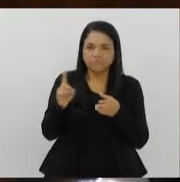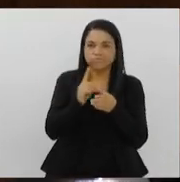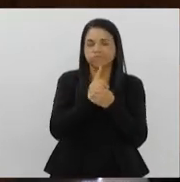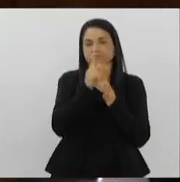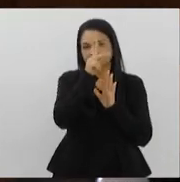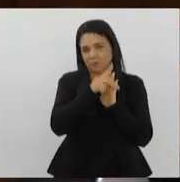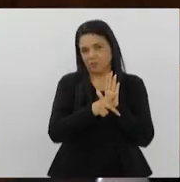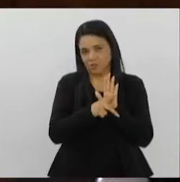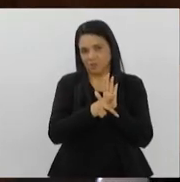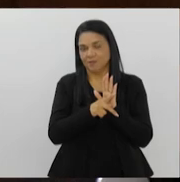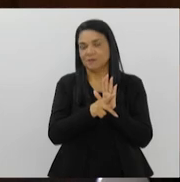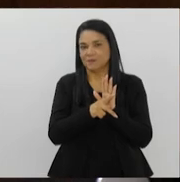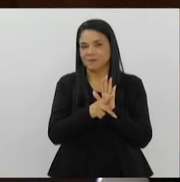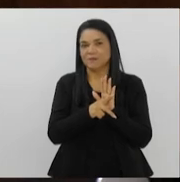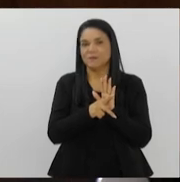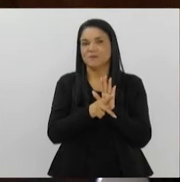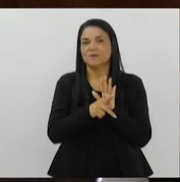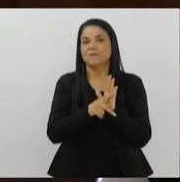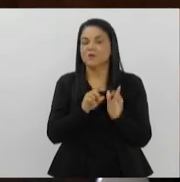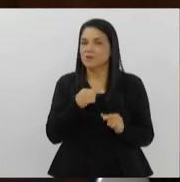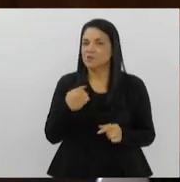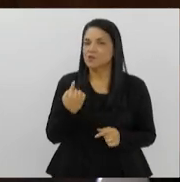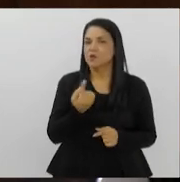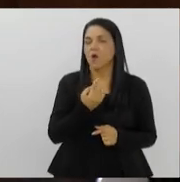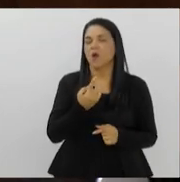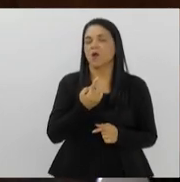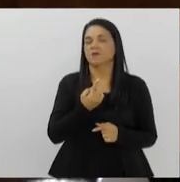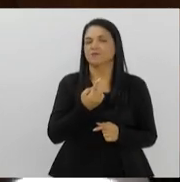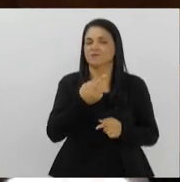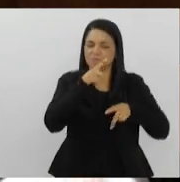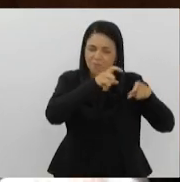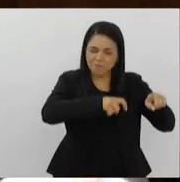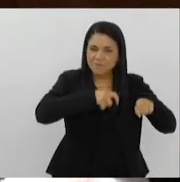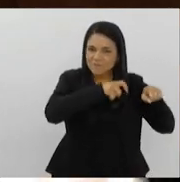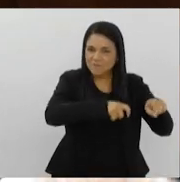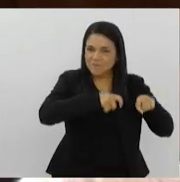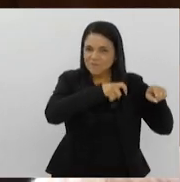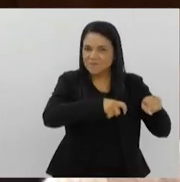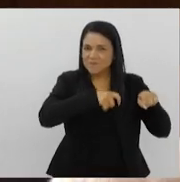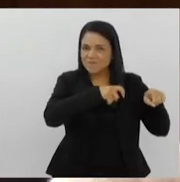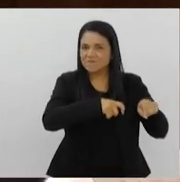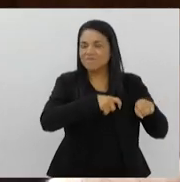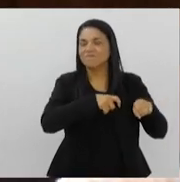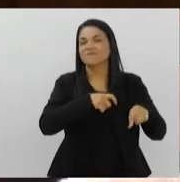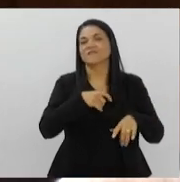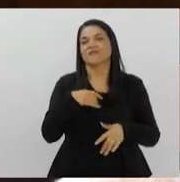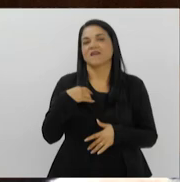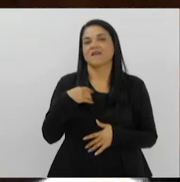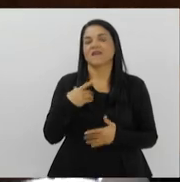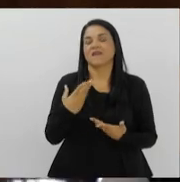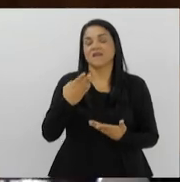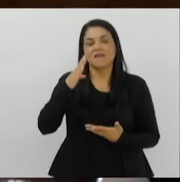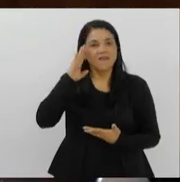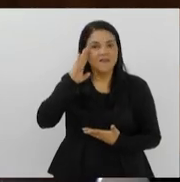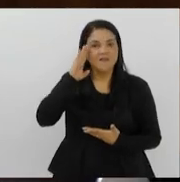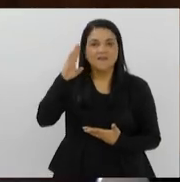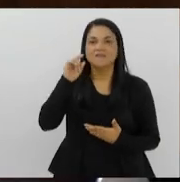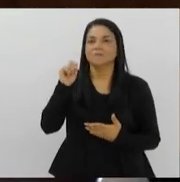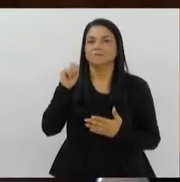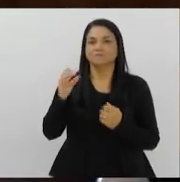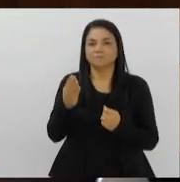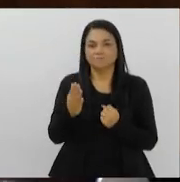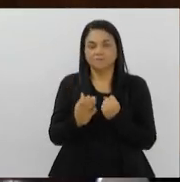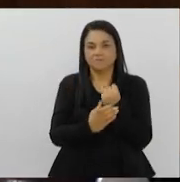importante, sobretudo para os nossos produtores rurais e para garantir a segurança alimentar, portanto, a nutrição,